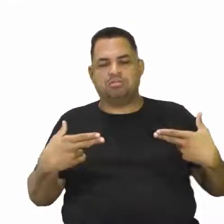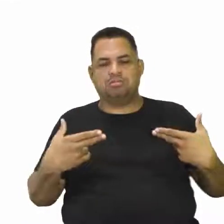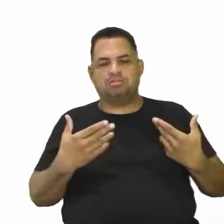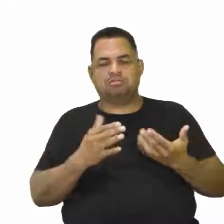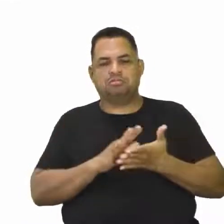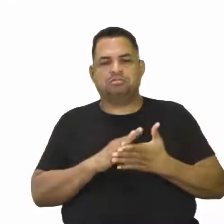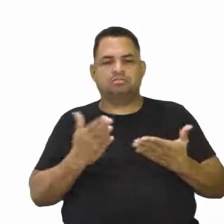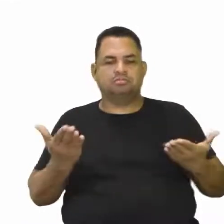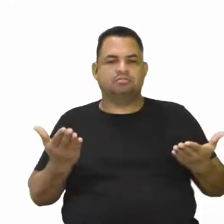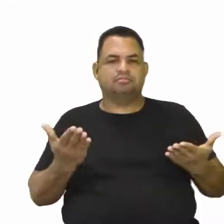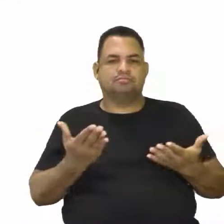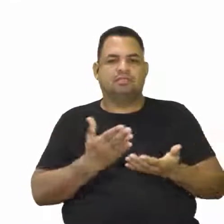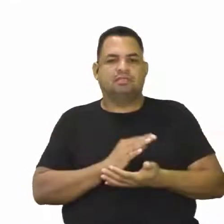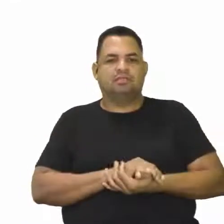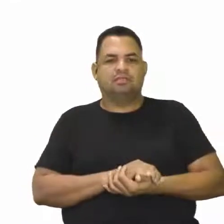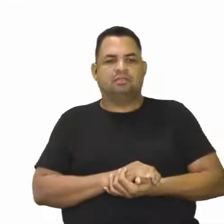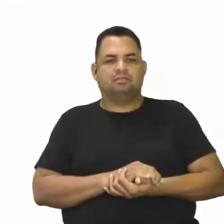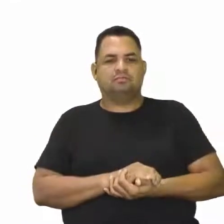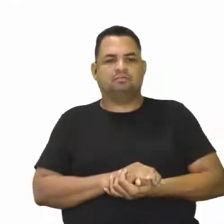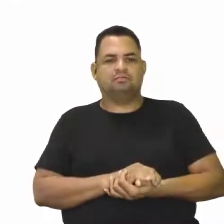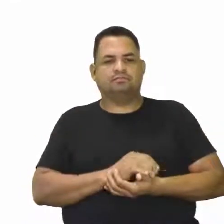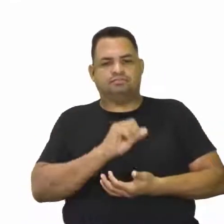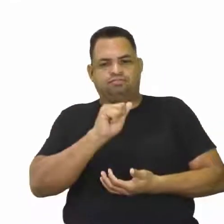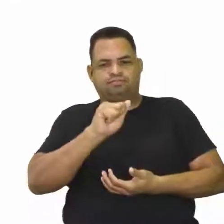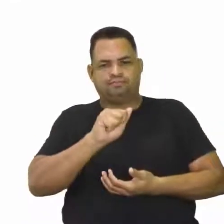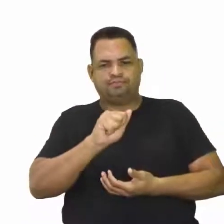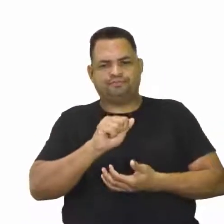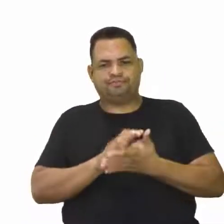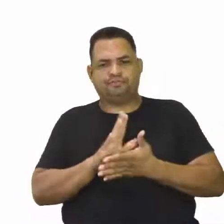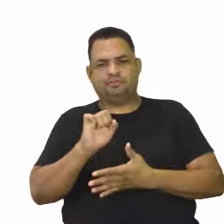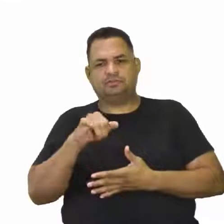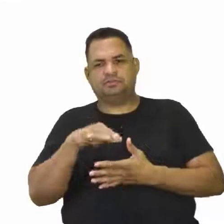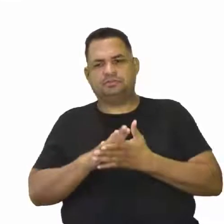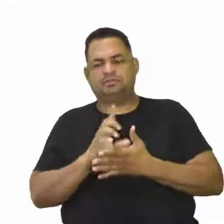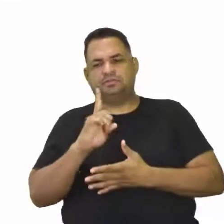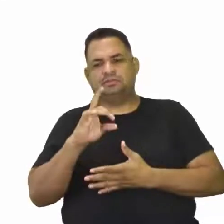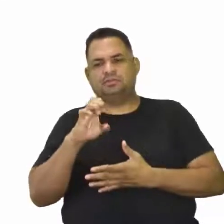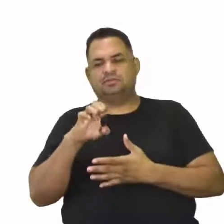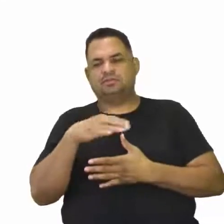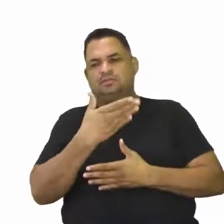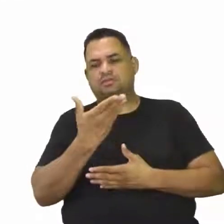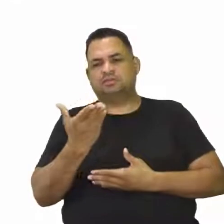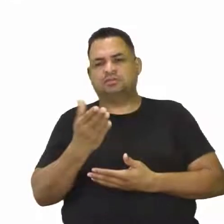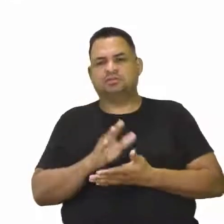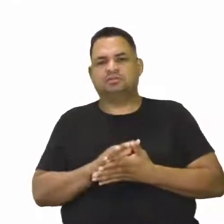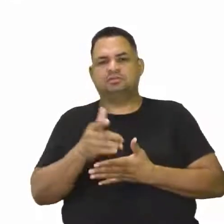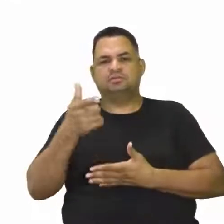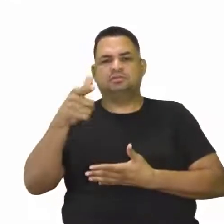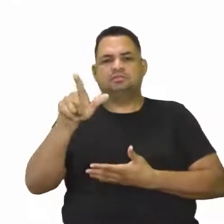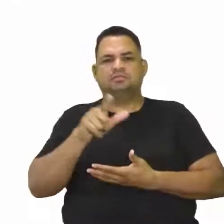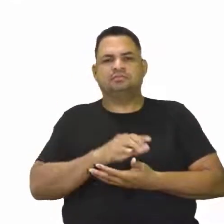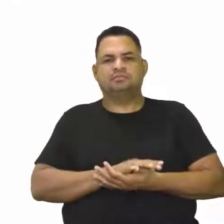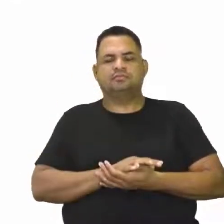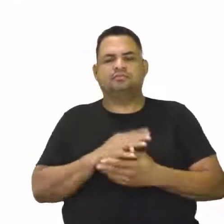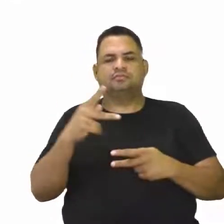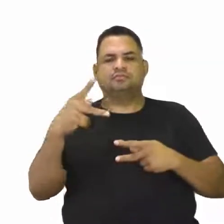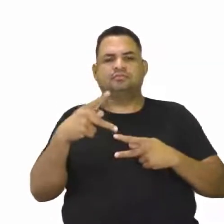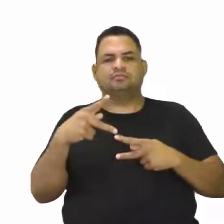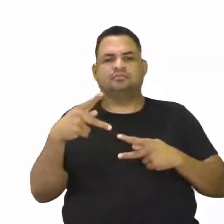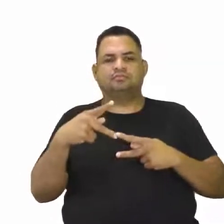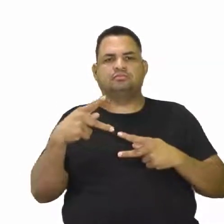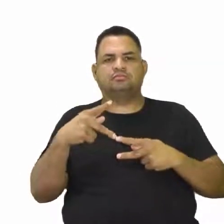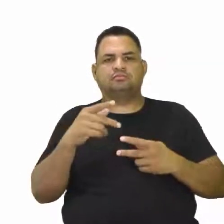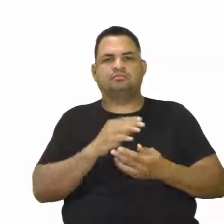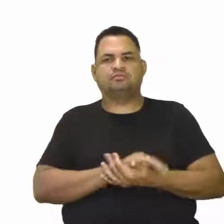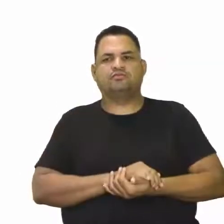alguma coisa. Então, nós temos ali o a, o sim, o de, o desde e muitas outras